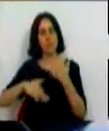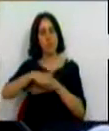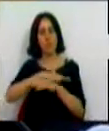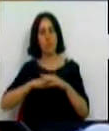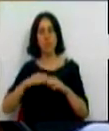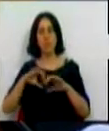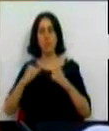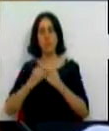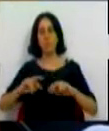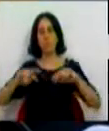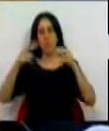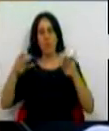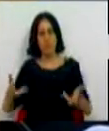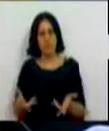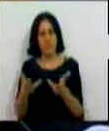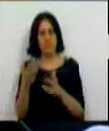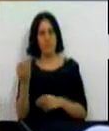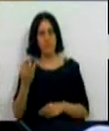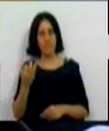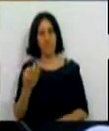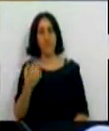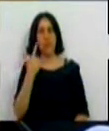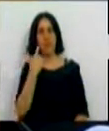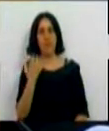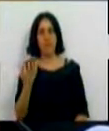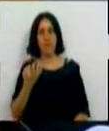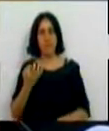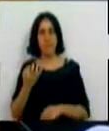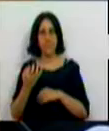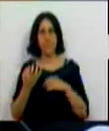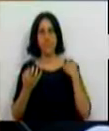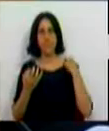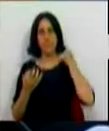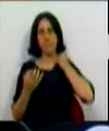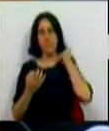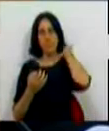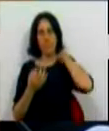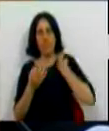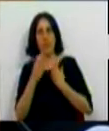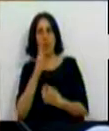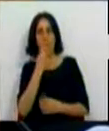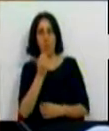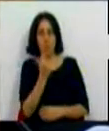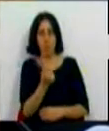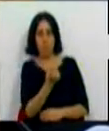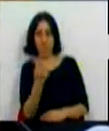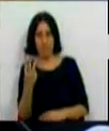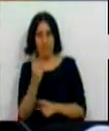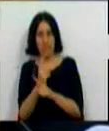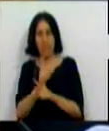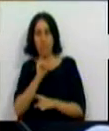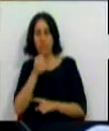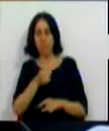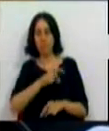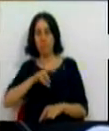social. A constatação de que um em cada três alunos tem pelo menos uma reprovação até ao